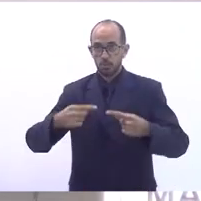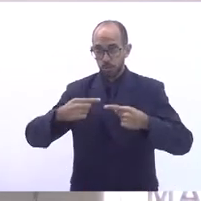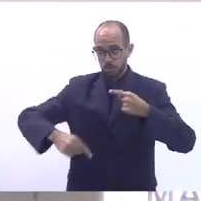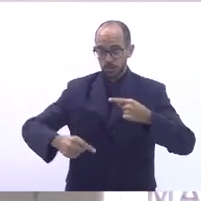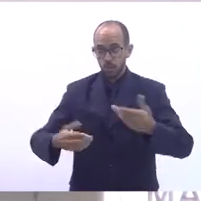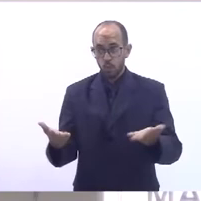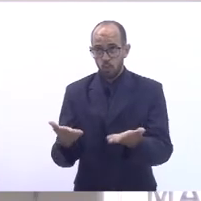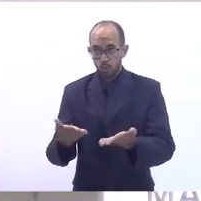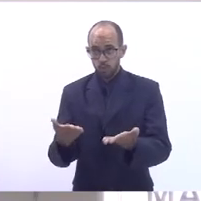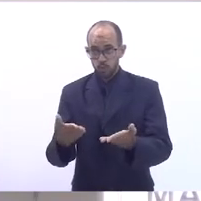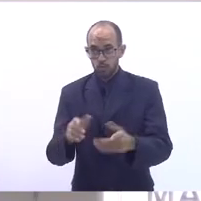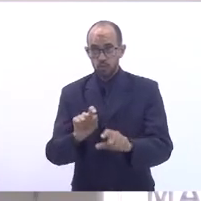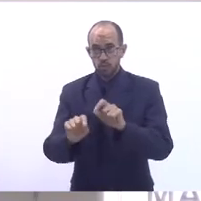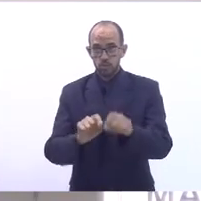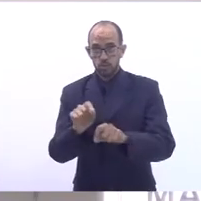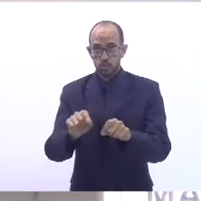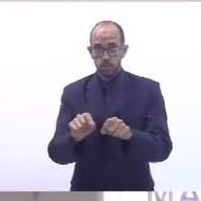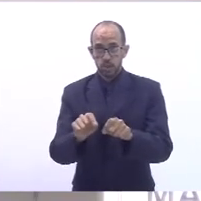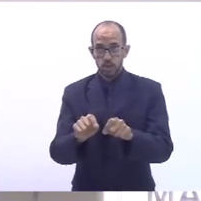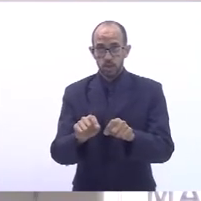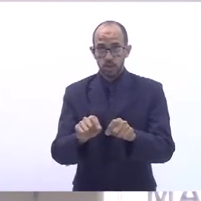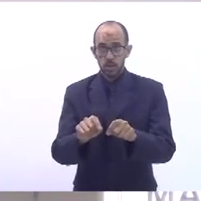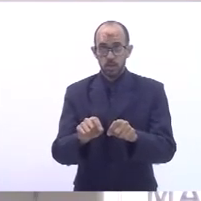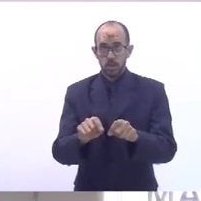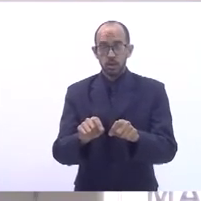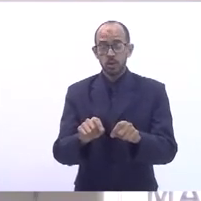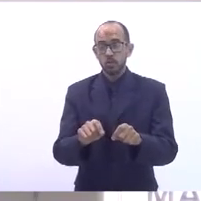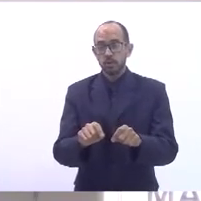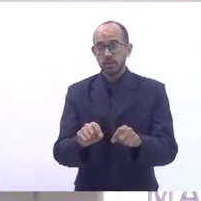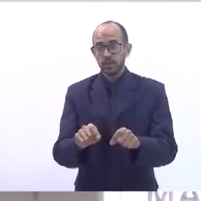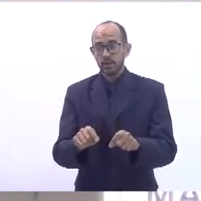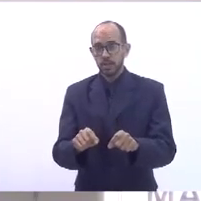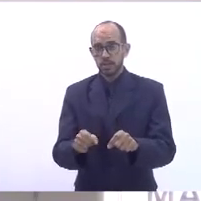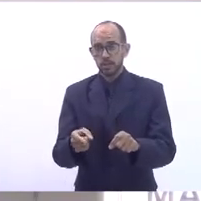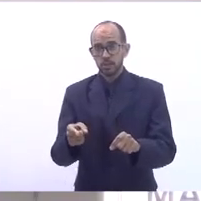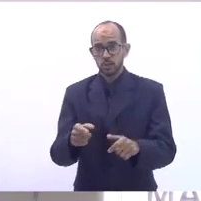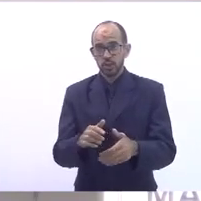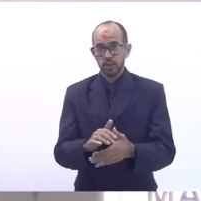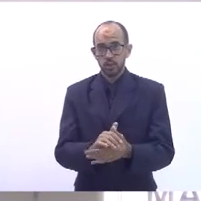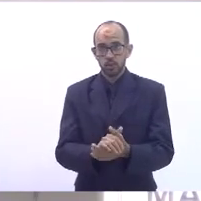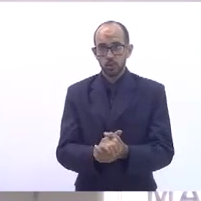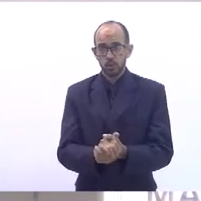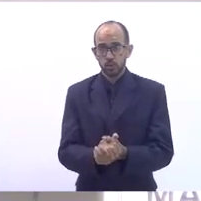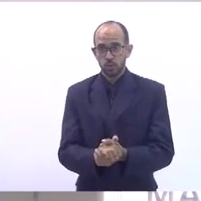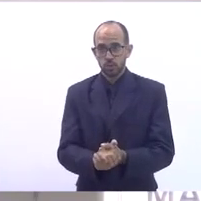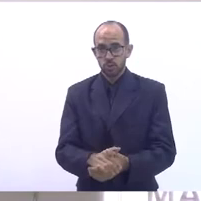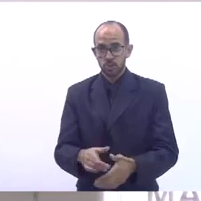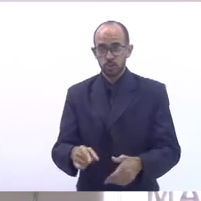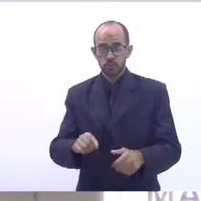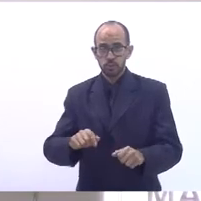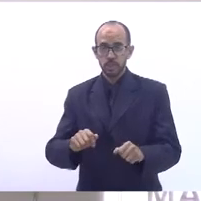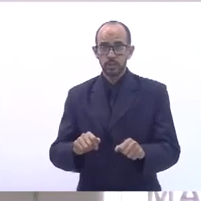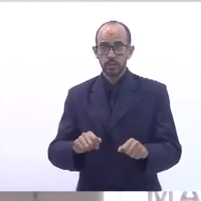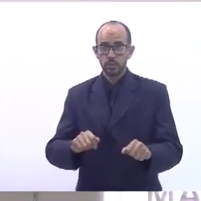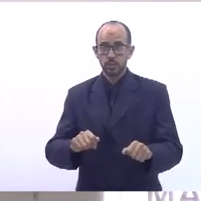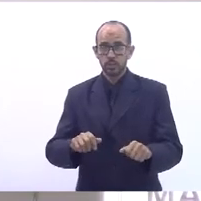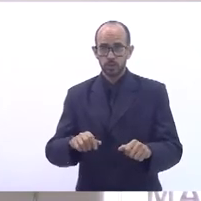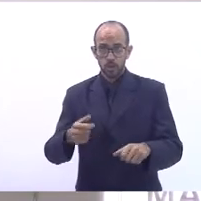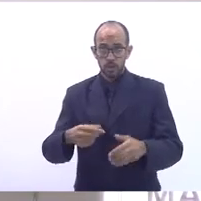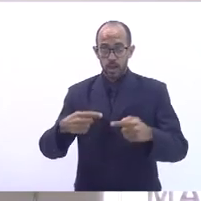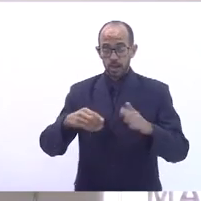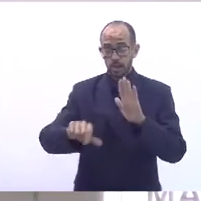ele se manifesta no Brasil quando As Caravelas vem para cá quando As Caravelas estão aqui e com a